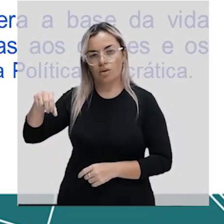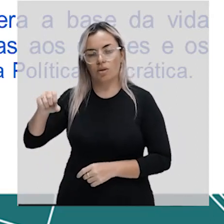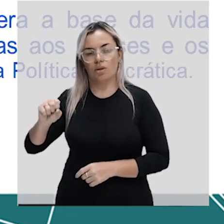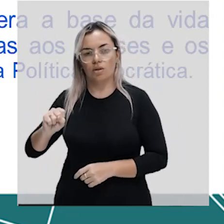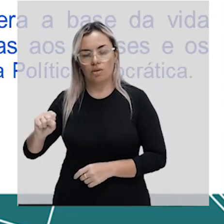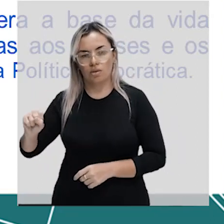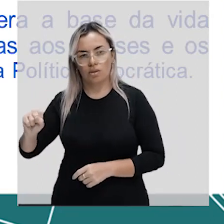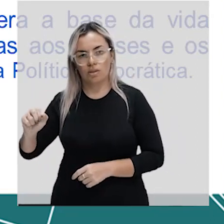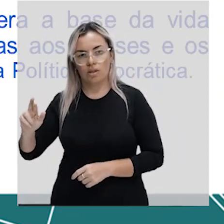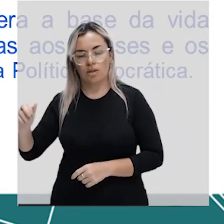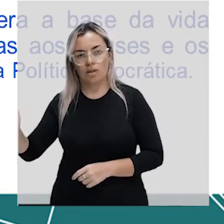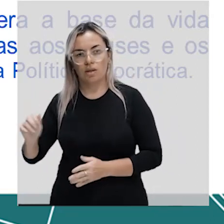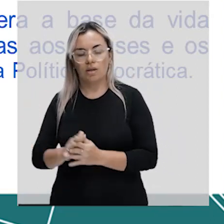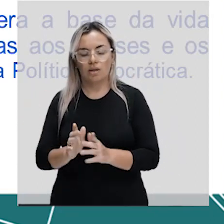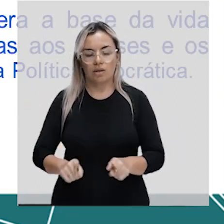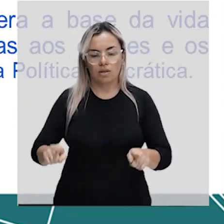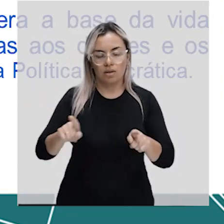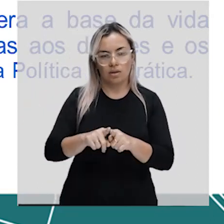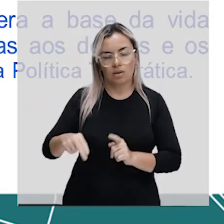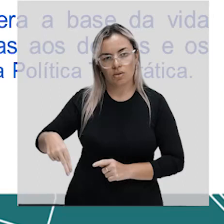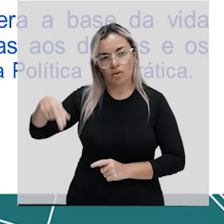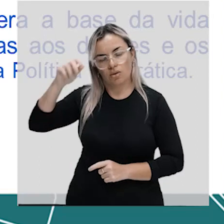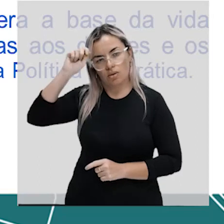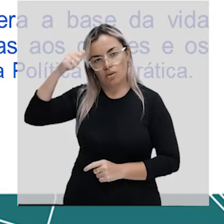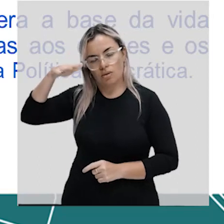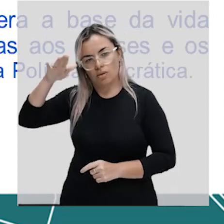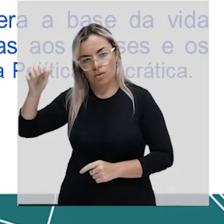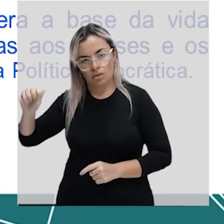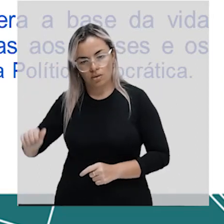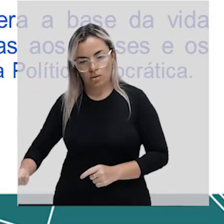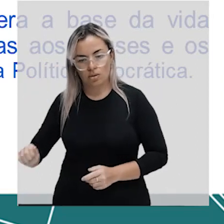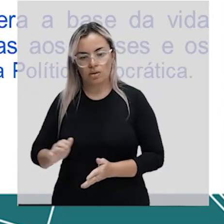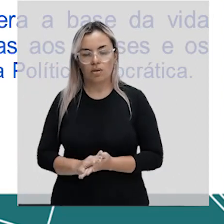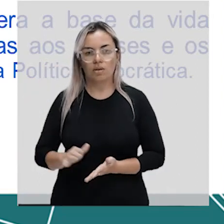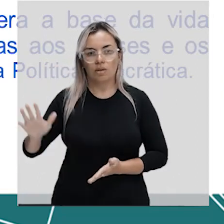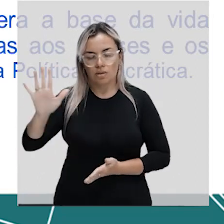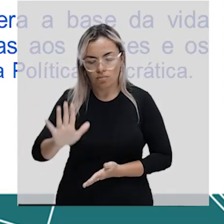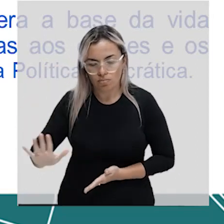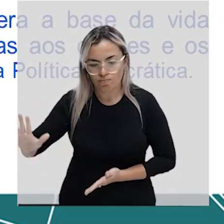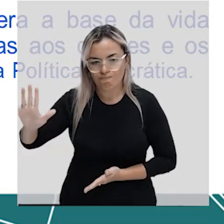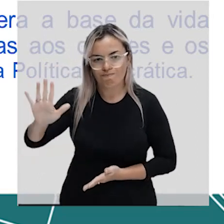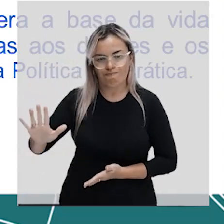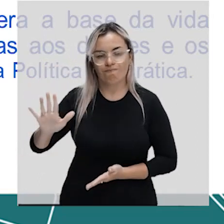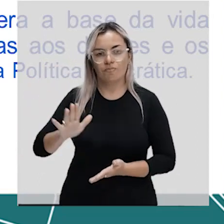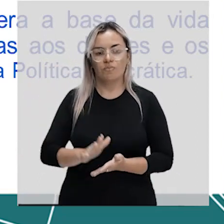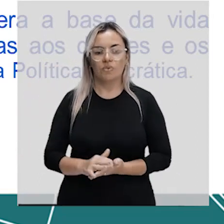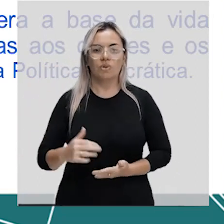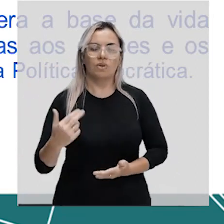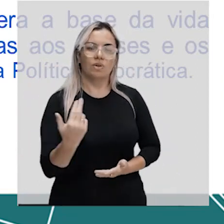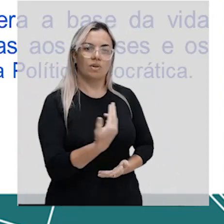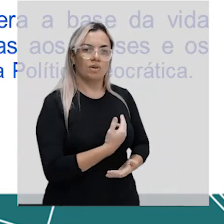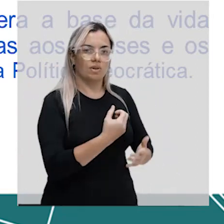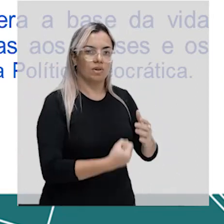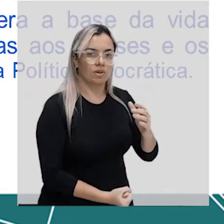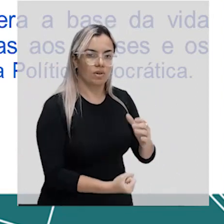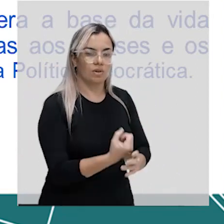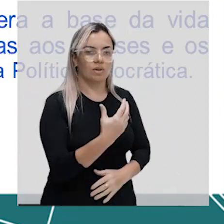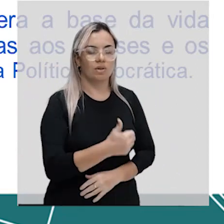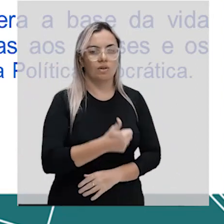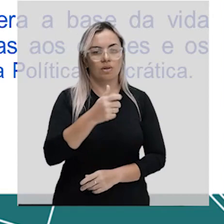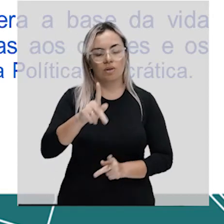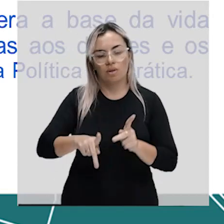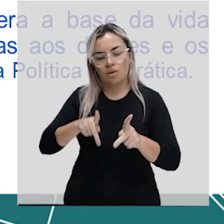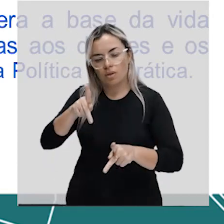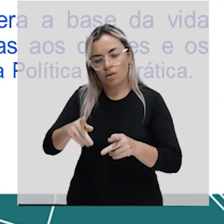norte da África, a área basicamente do Saara. Então teremos o surgimento dessas